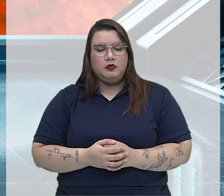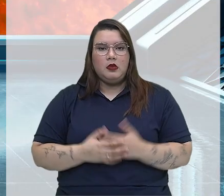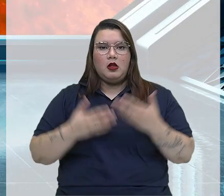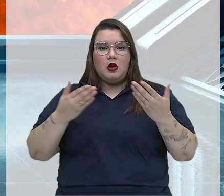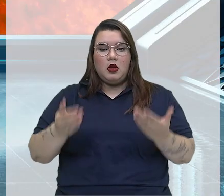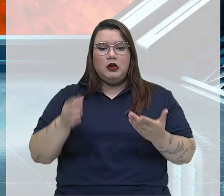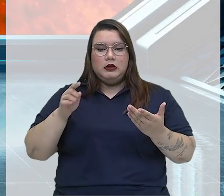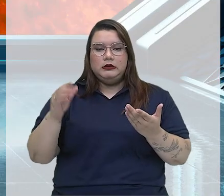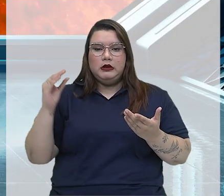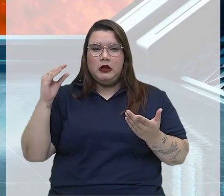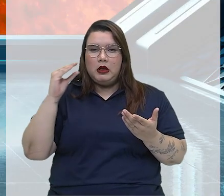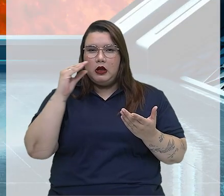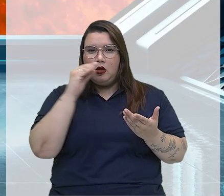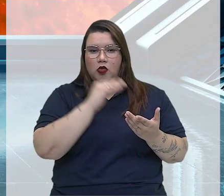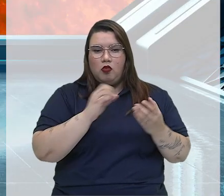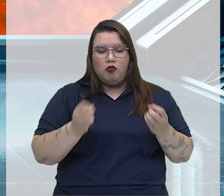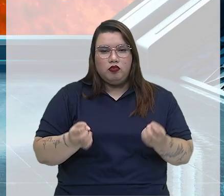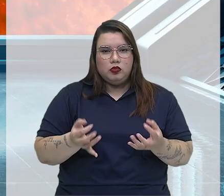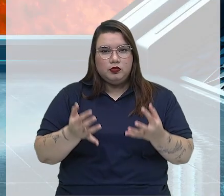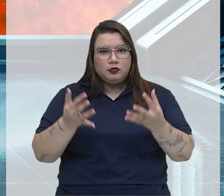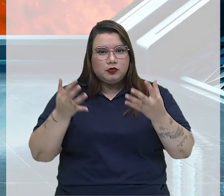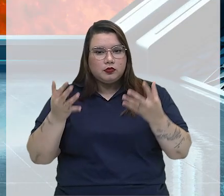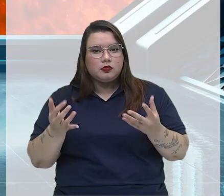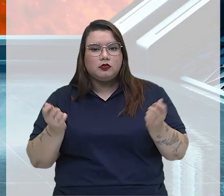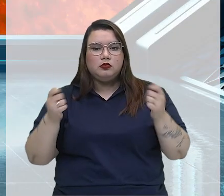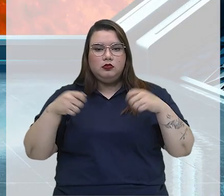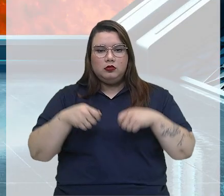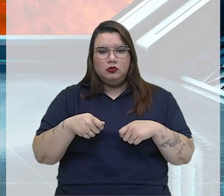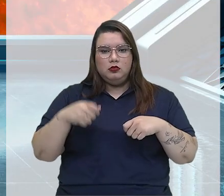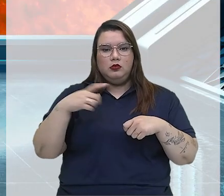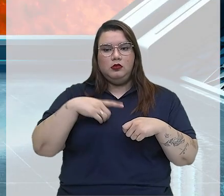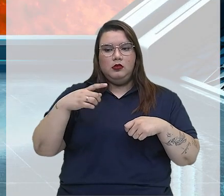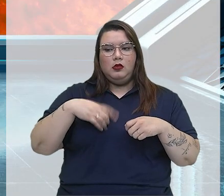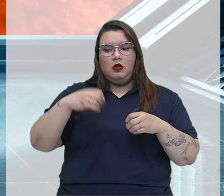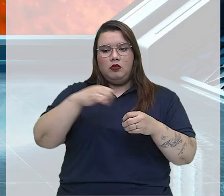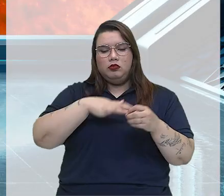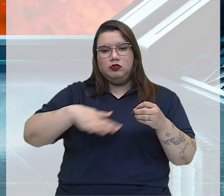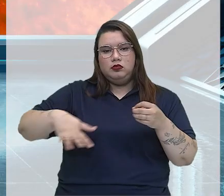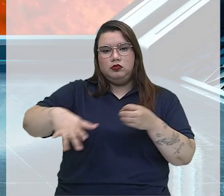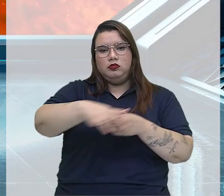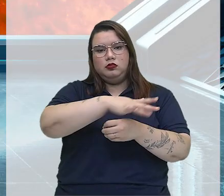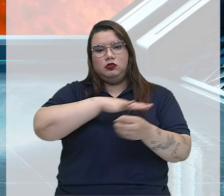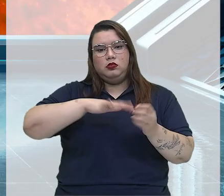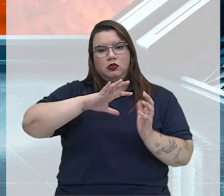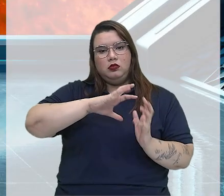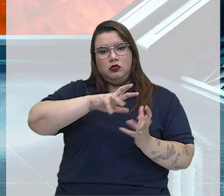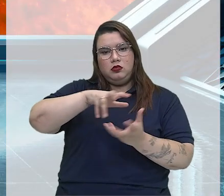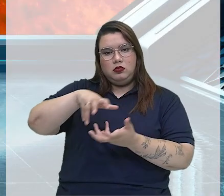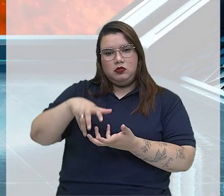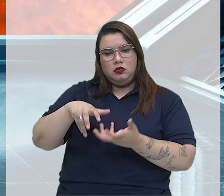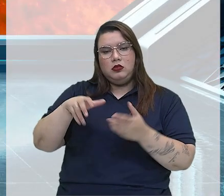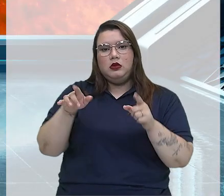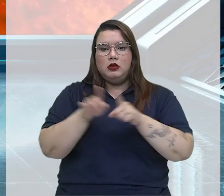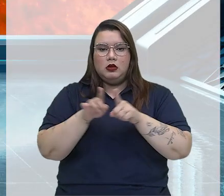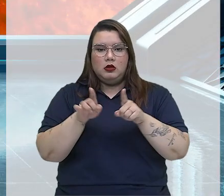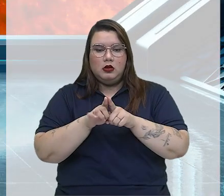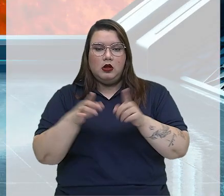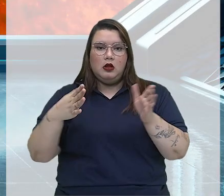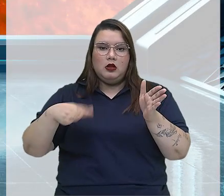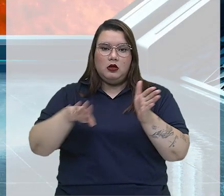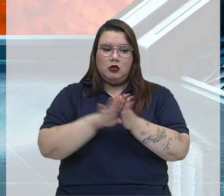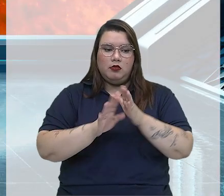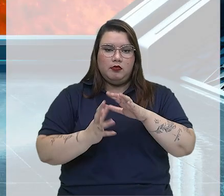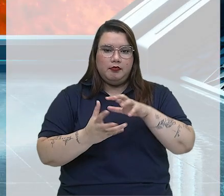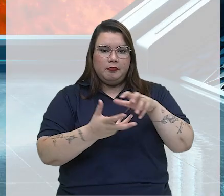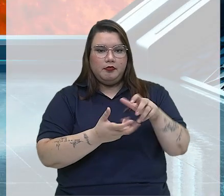E esse calor que sai dela, ele consegue viajar pelo espaço, chegando a outros planetas. E, inclusive,